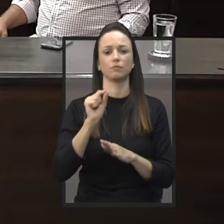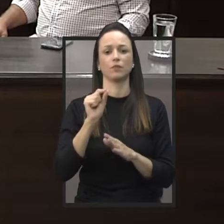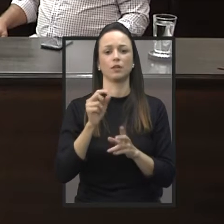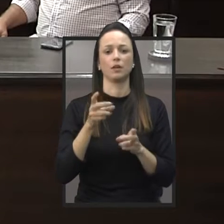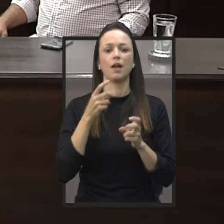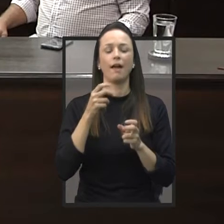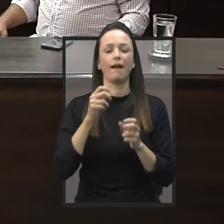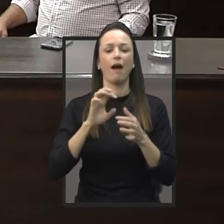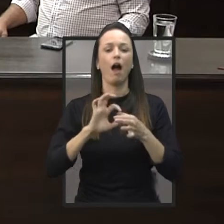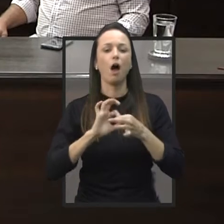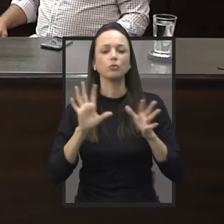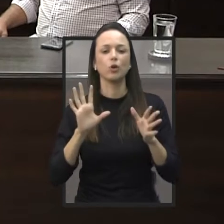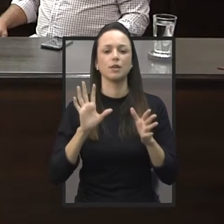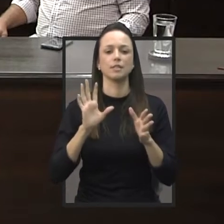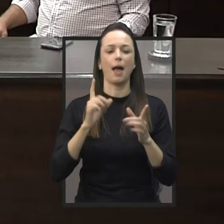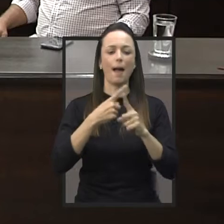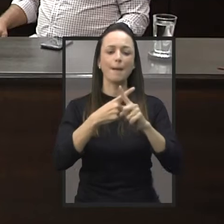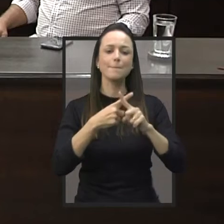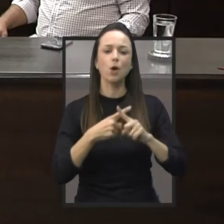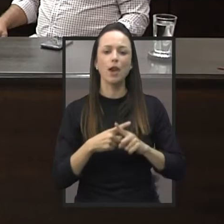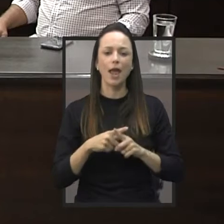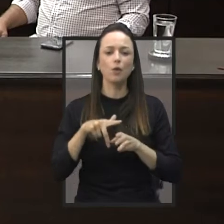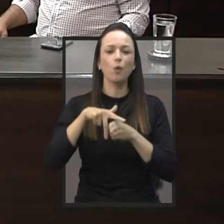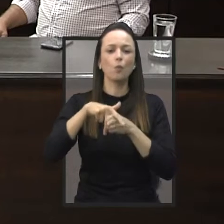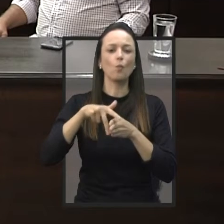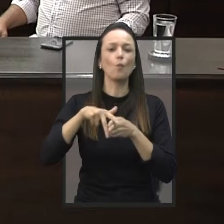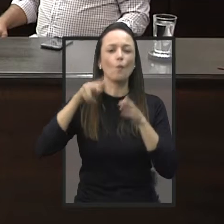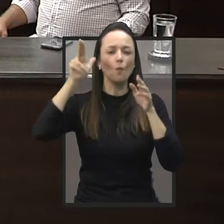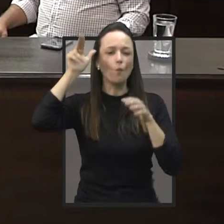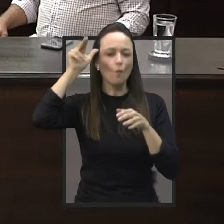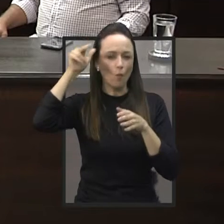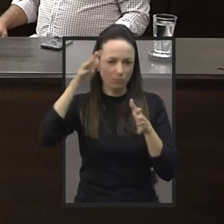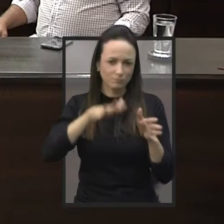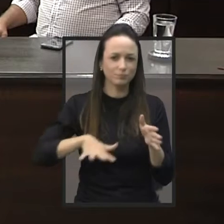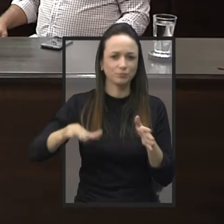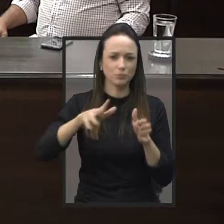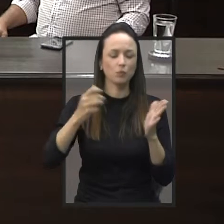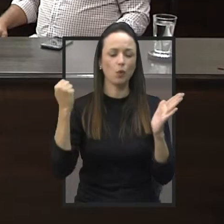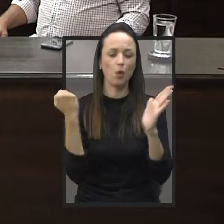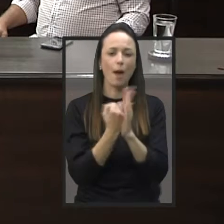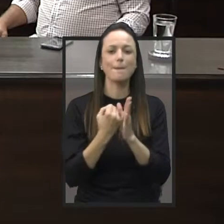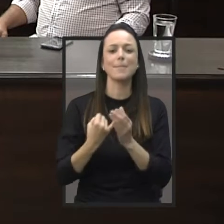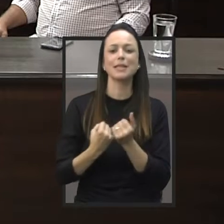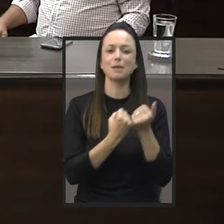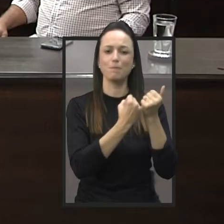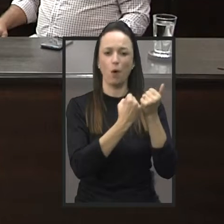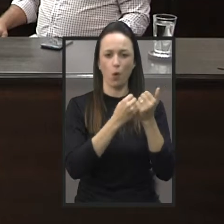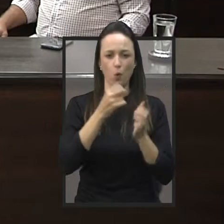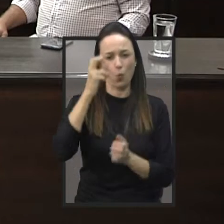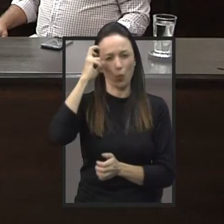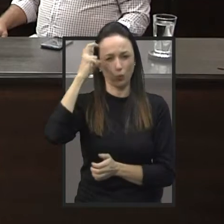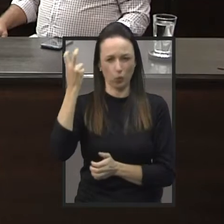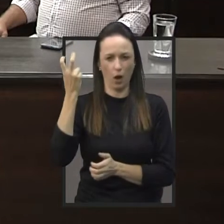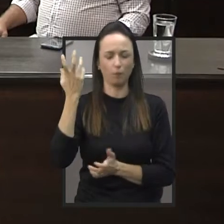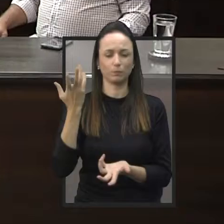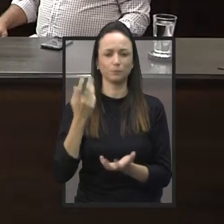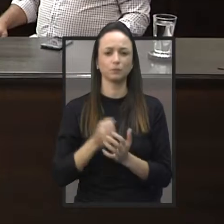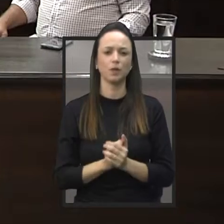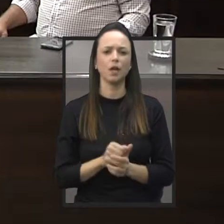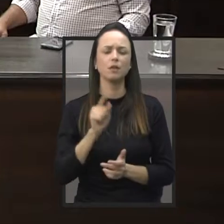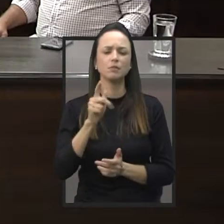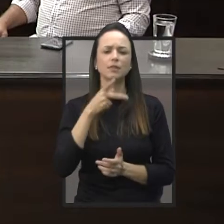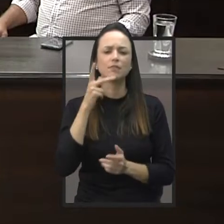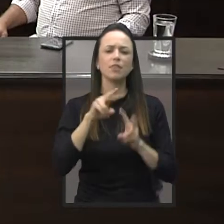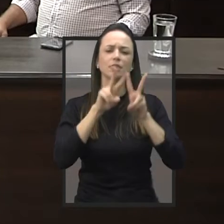provas equestres como patrimônio histórico e cultural aqui do município. O que o senhor tem a dizer a respeito desse tema, esse projeto